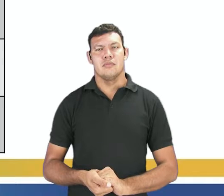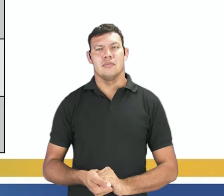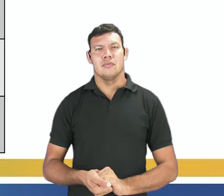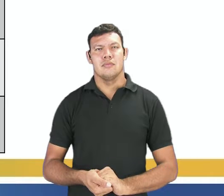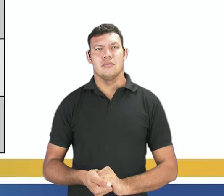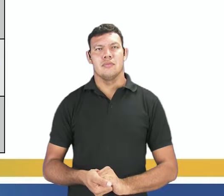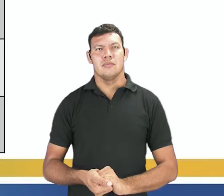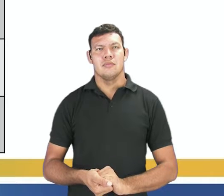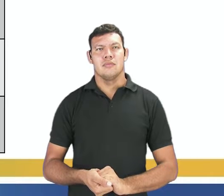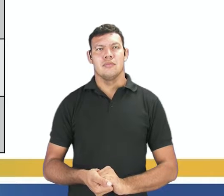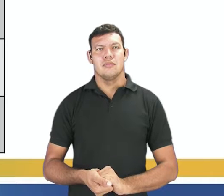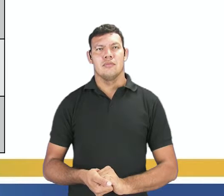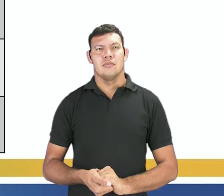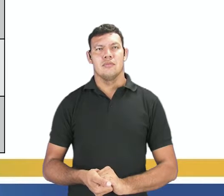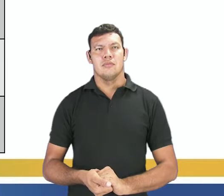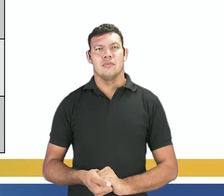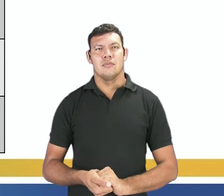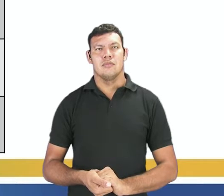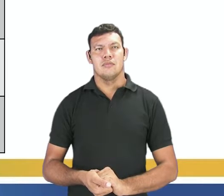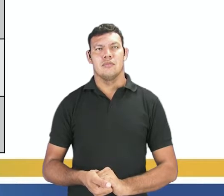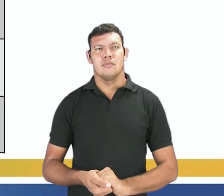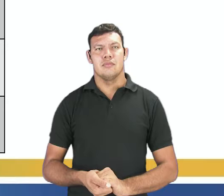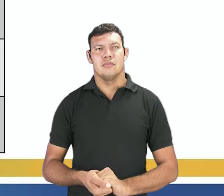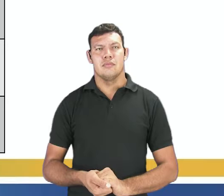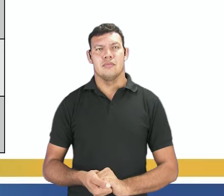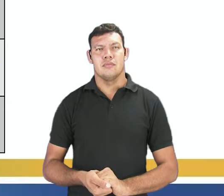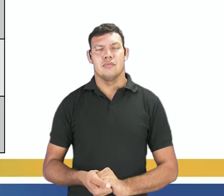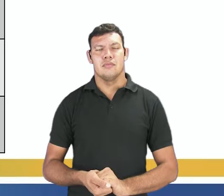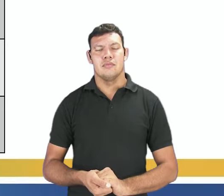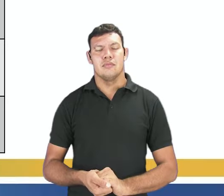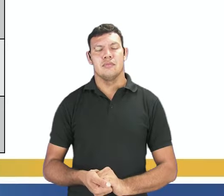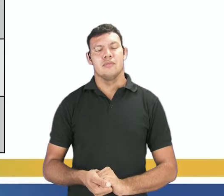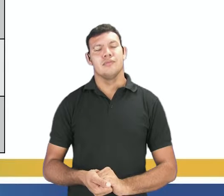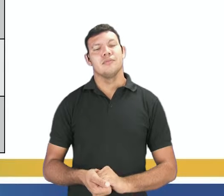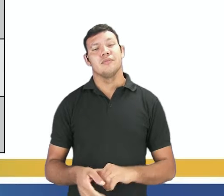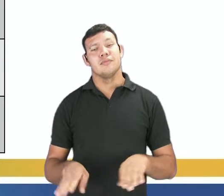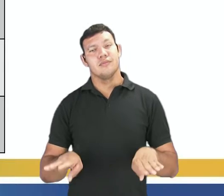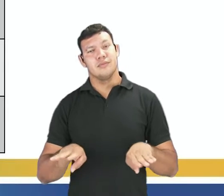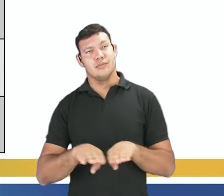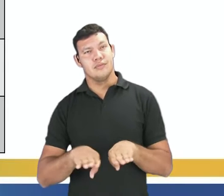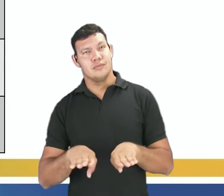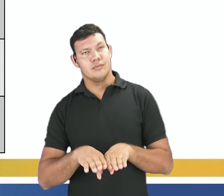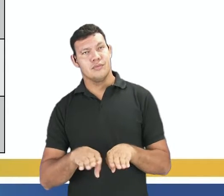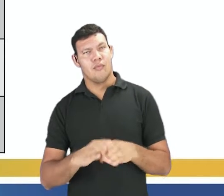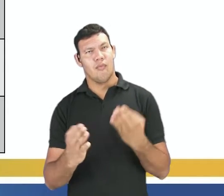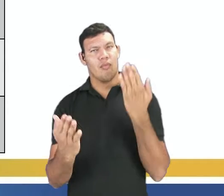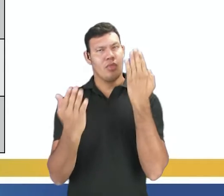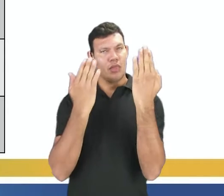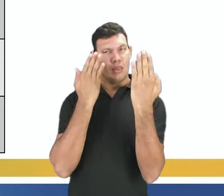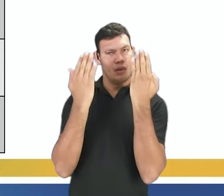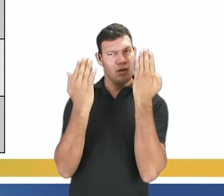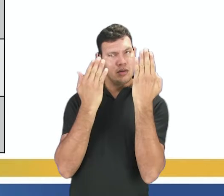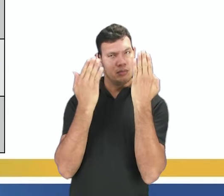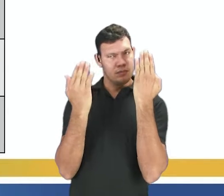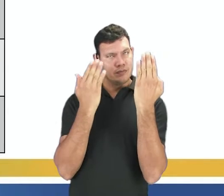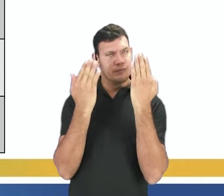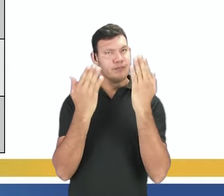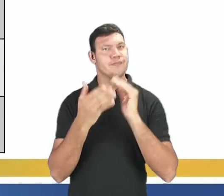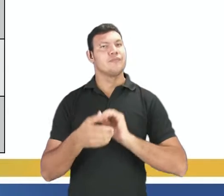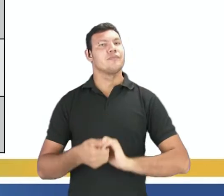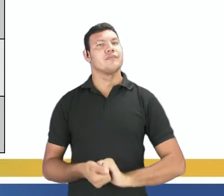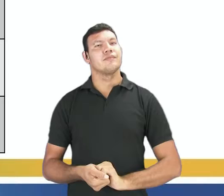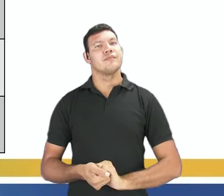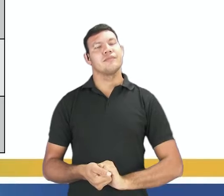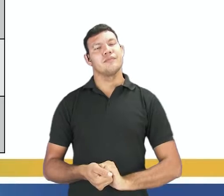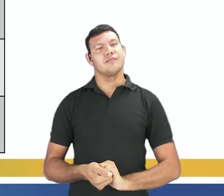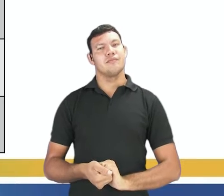ok? Um comando. Também vimos a forma comparativa, o comparative,